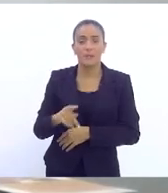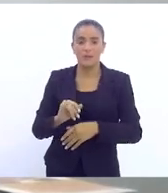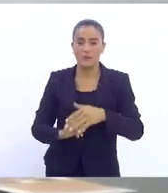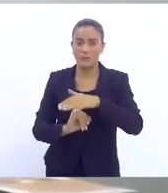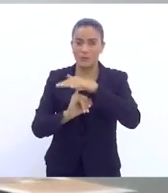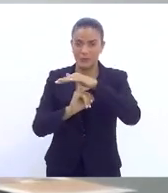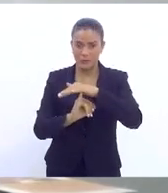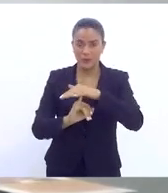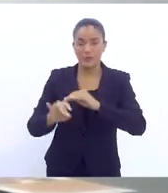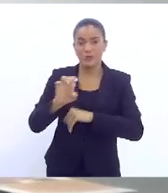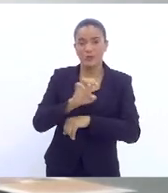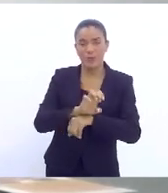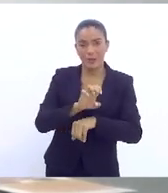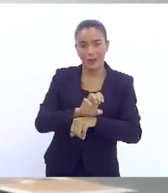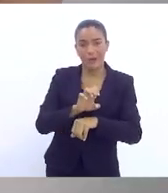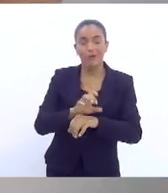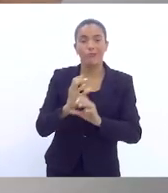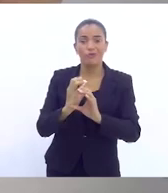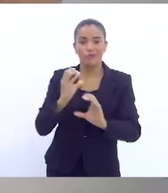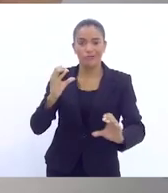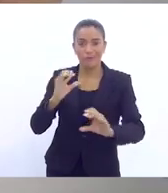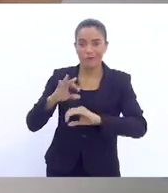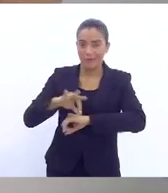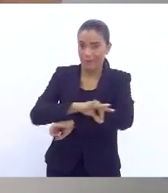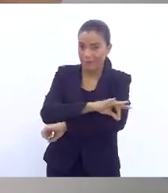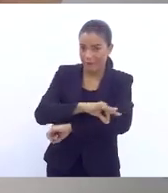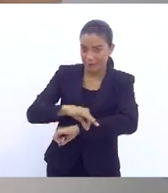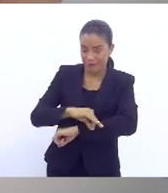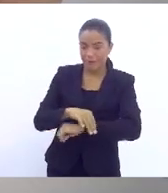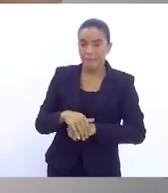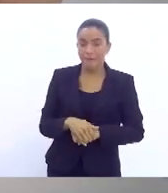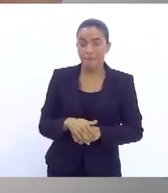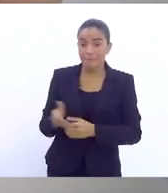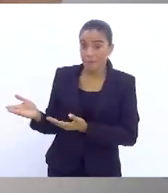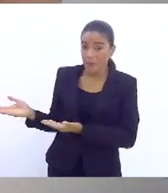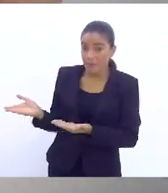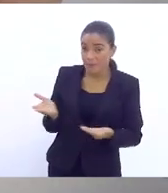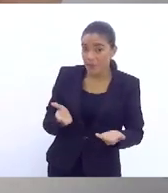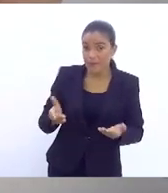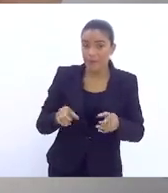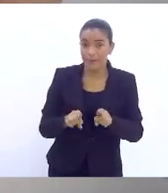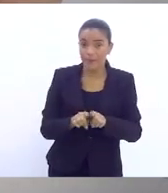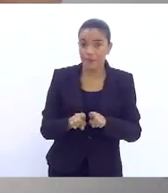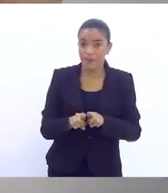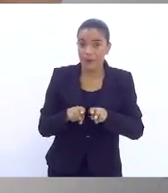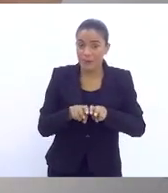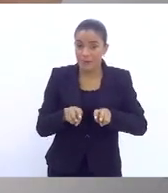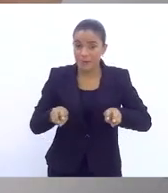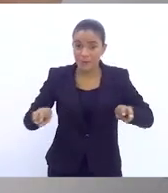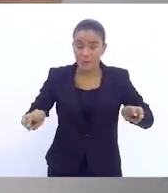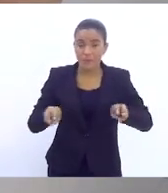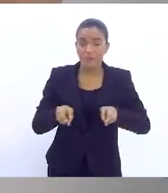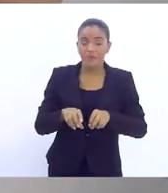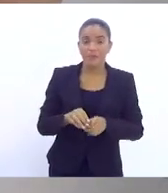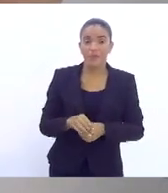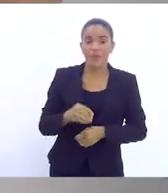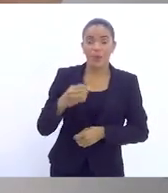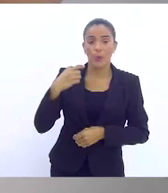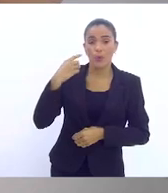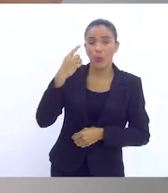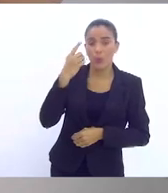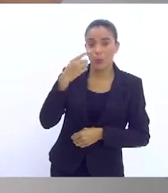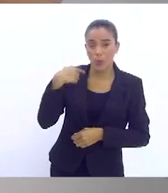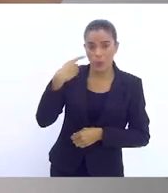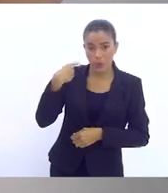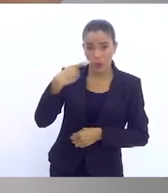de Engenharia e arquitetura Quero convidar também para estar conosco o Doutor